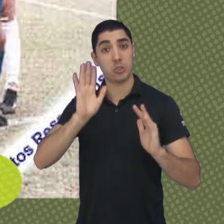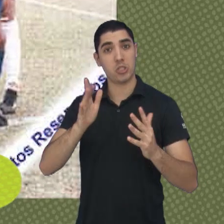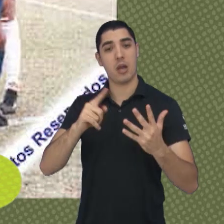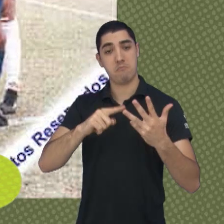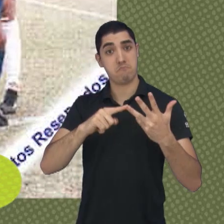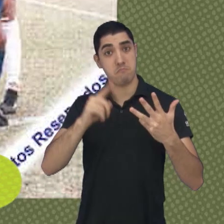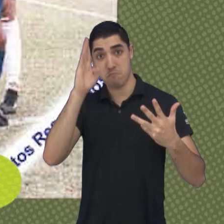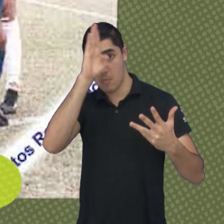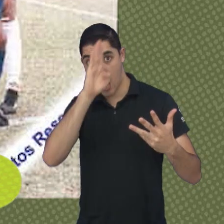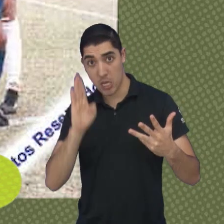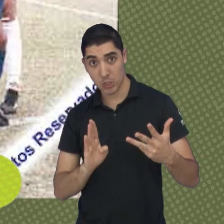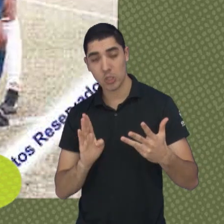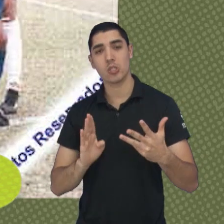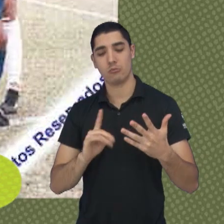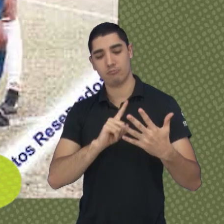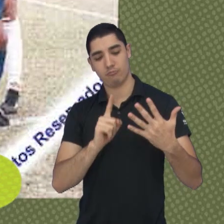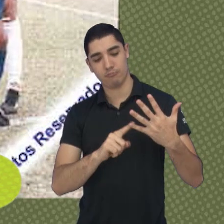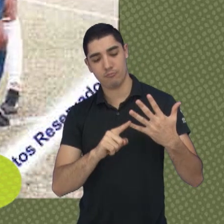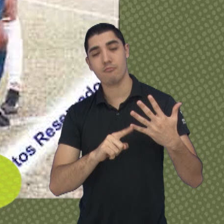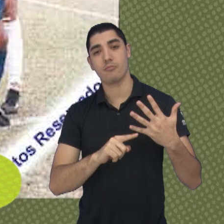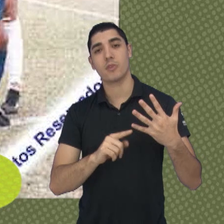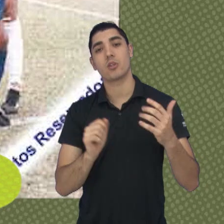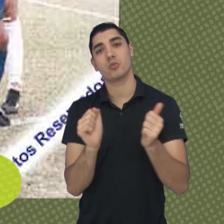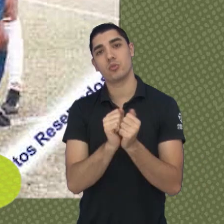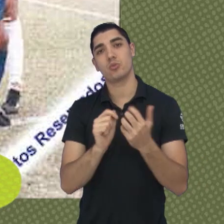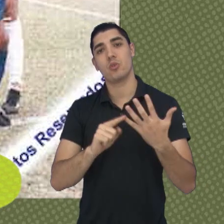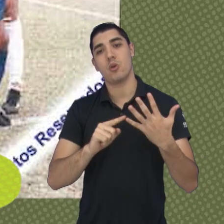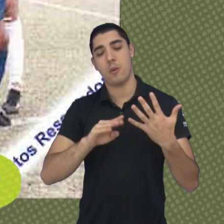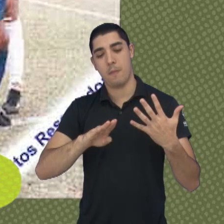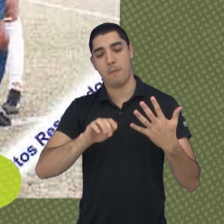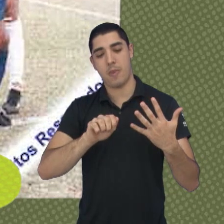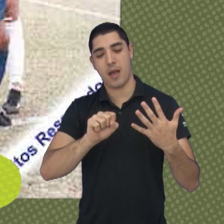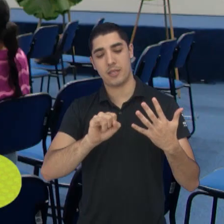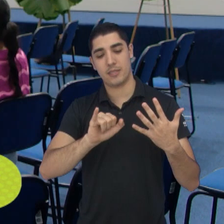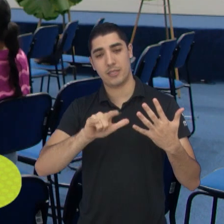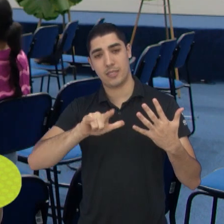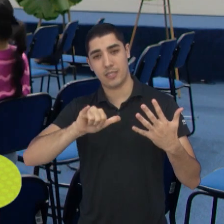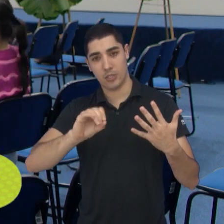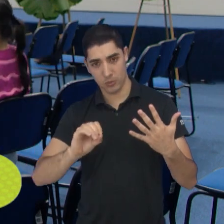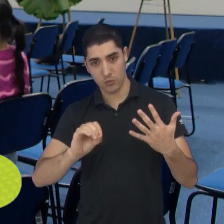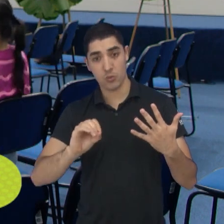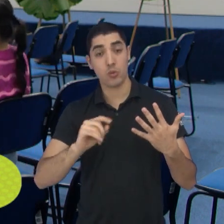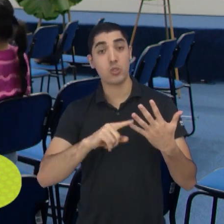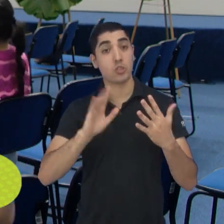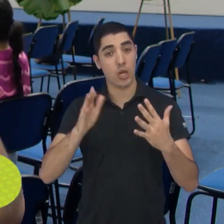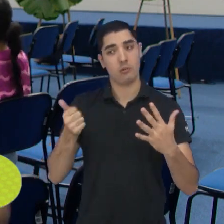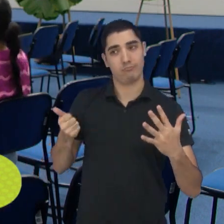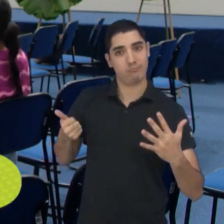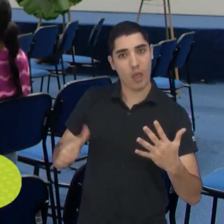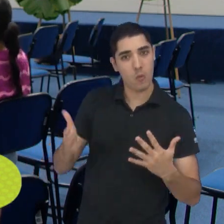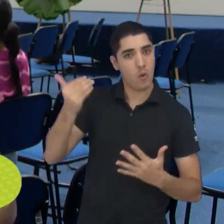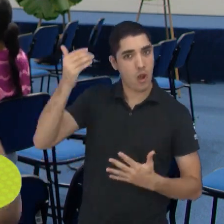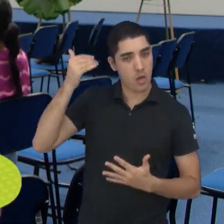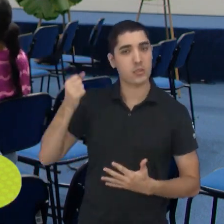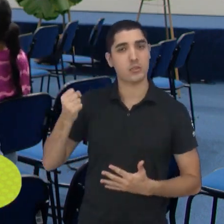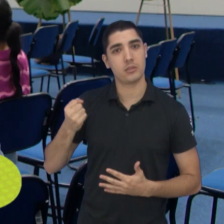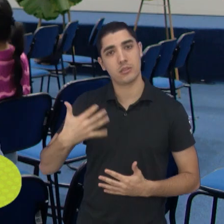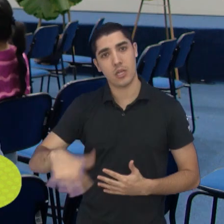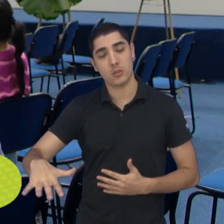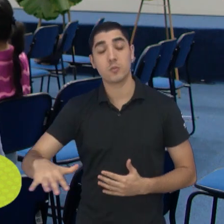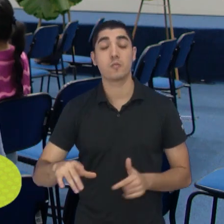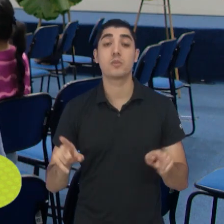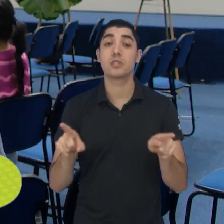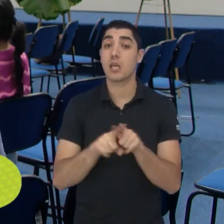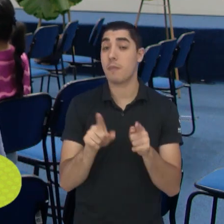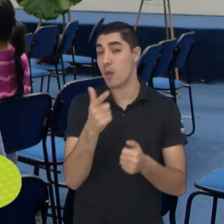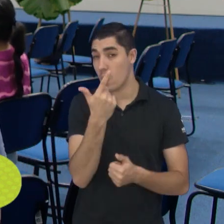seleção, além de Basílio, que foi campeão brasileiro com o Santos em 2004. Um outro jogador ali também